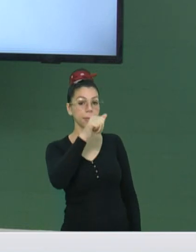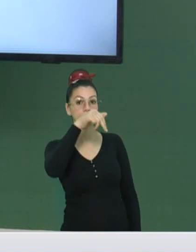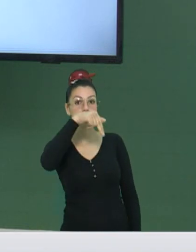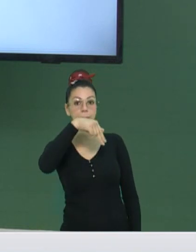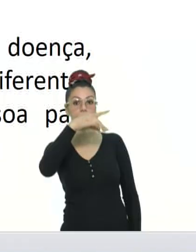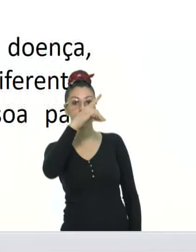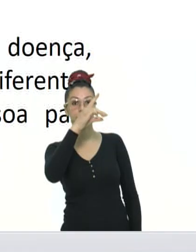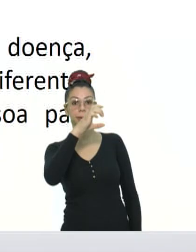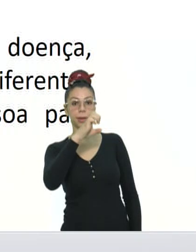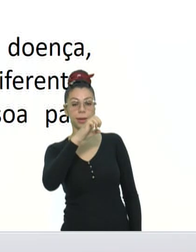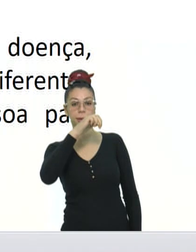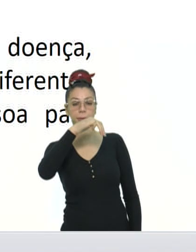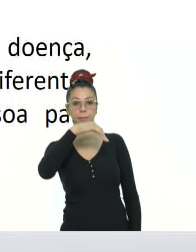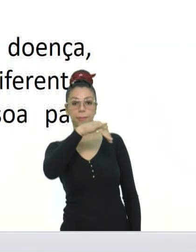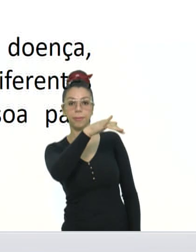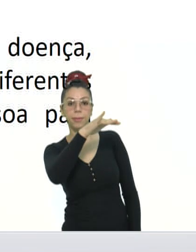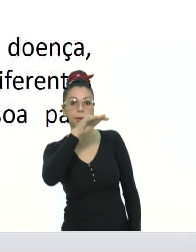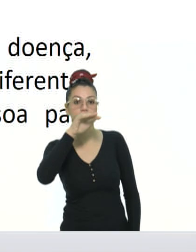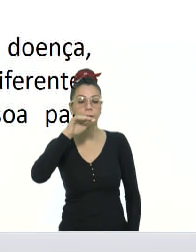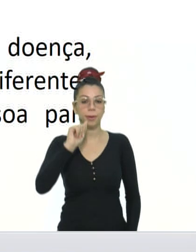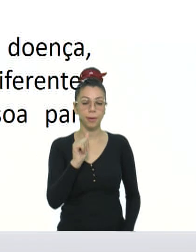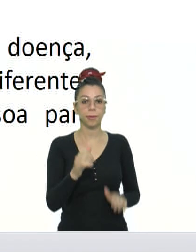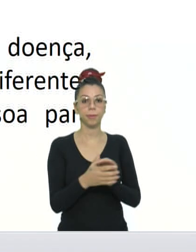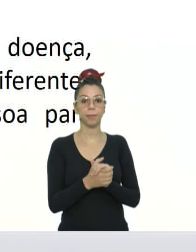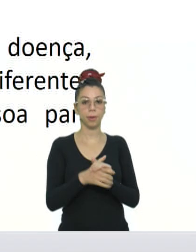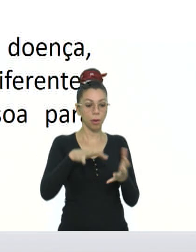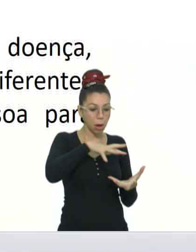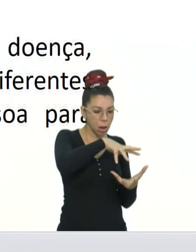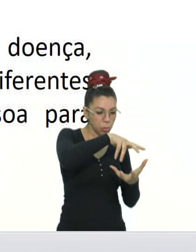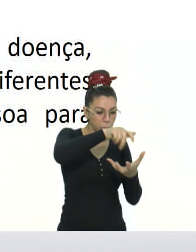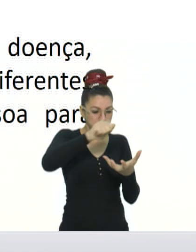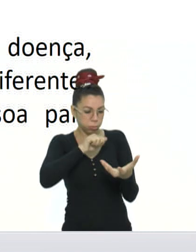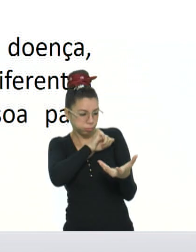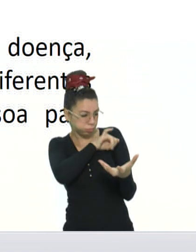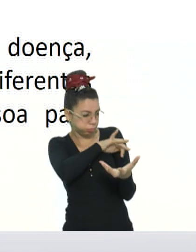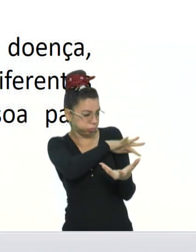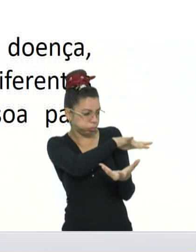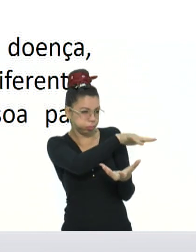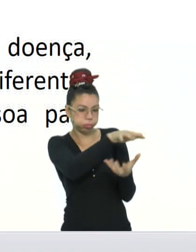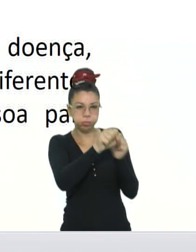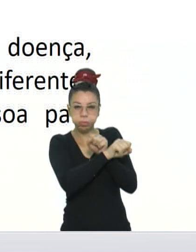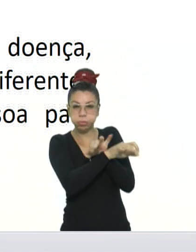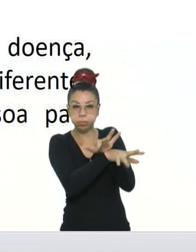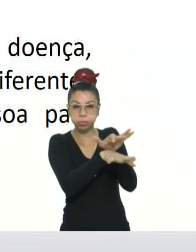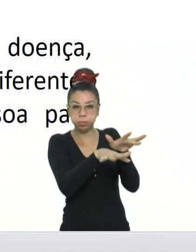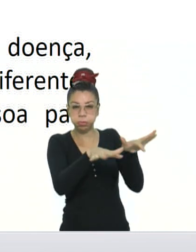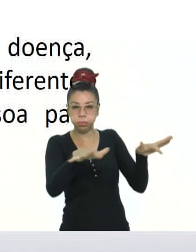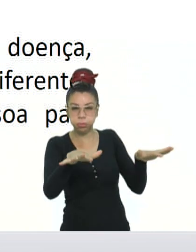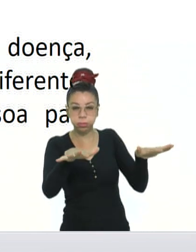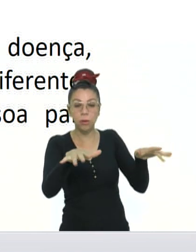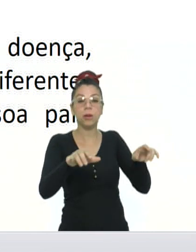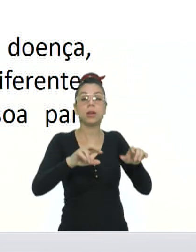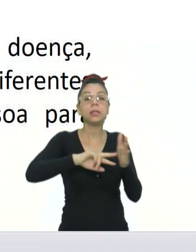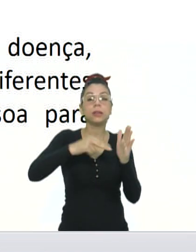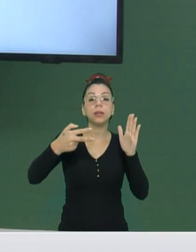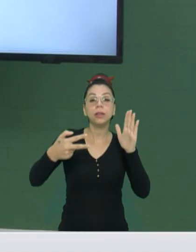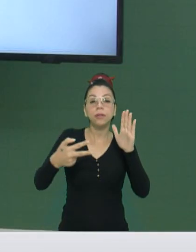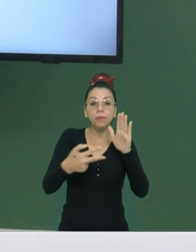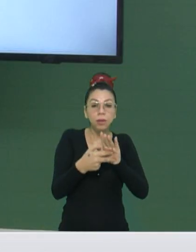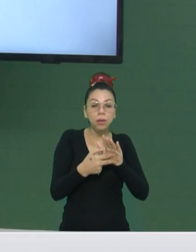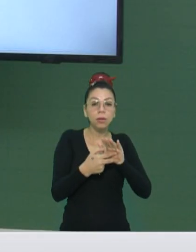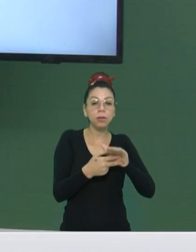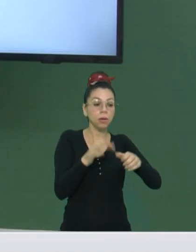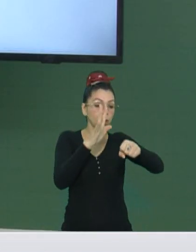Disseminação mundial de uma nova doença indica que a enfermidade se espalhou por